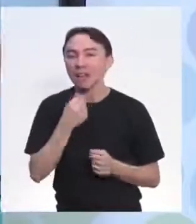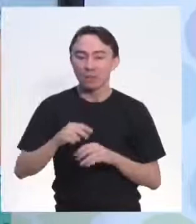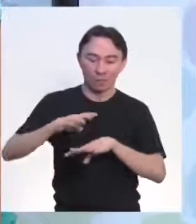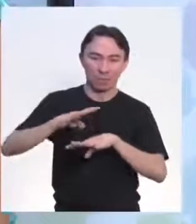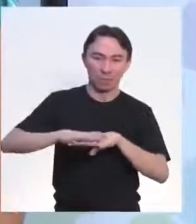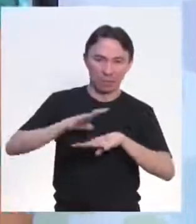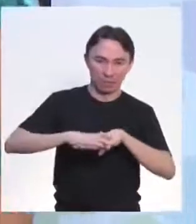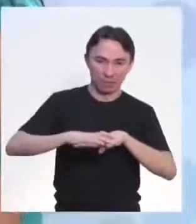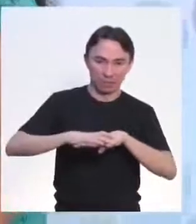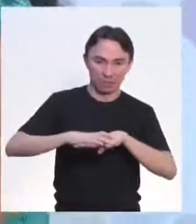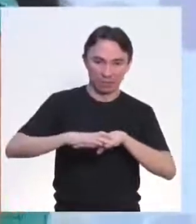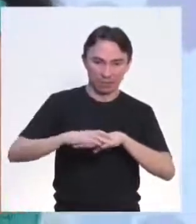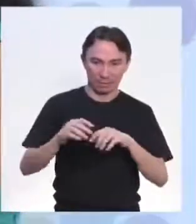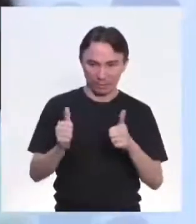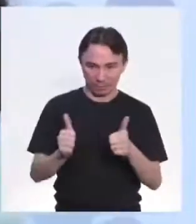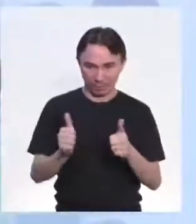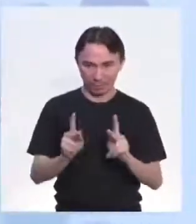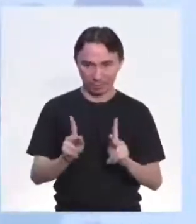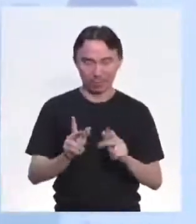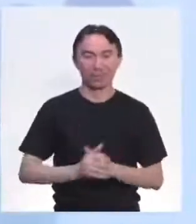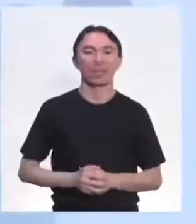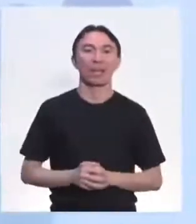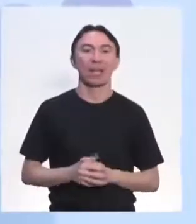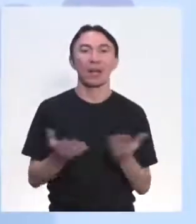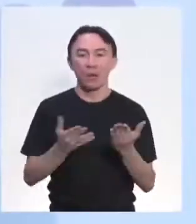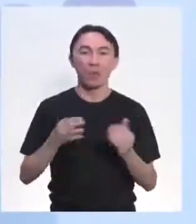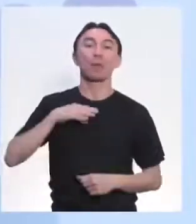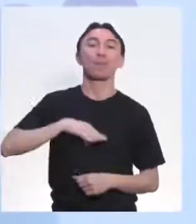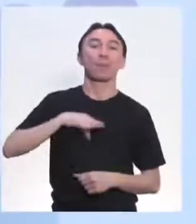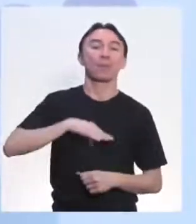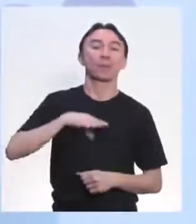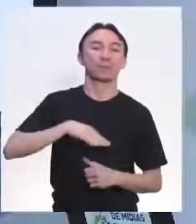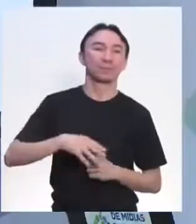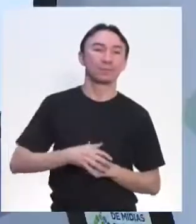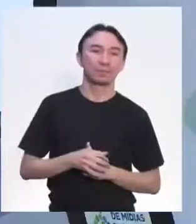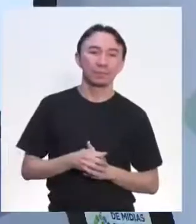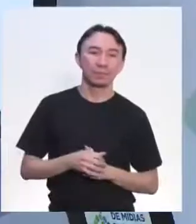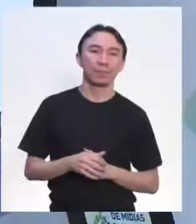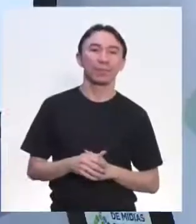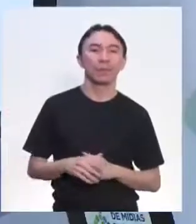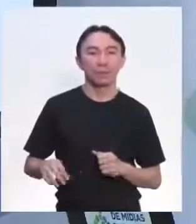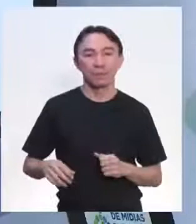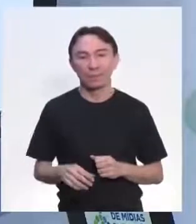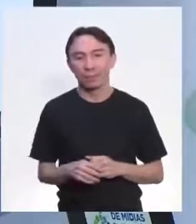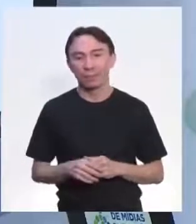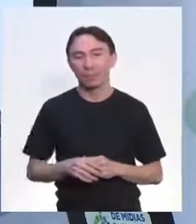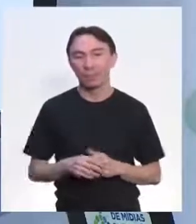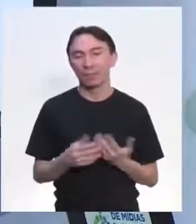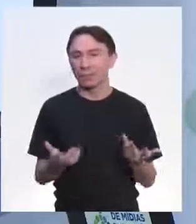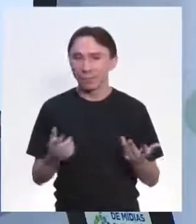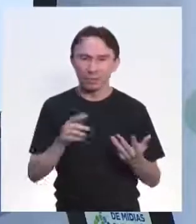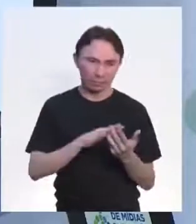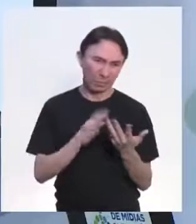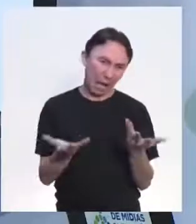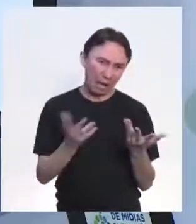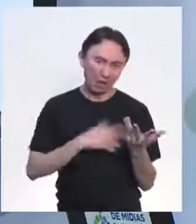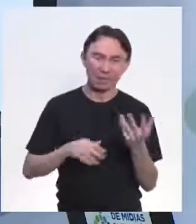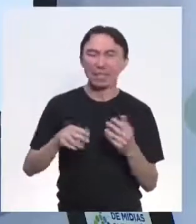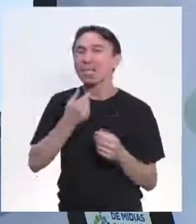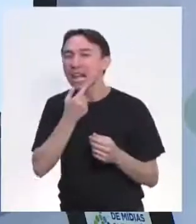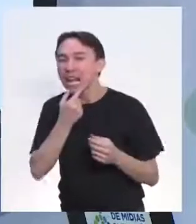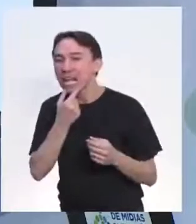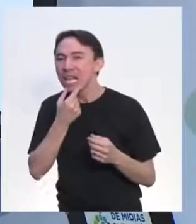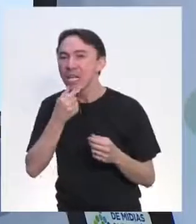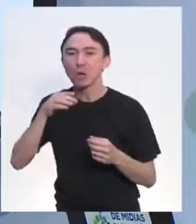matemática. Beleza? Agora vou pensar português. Bom, português com inglês e inglês com português é a mesma